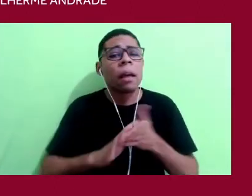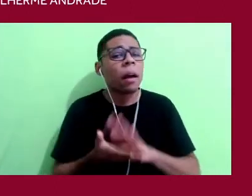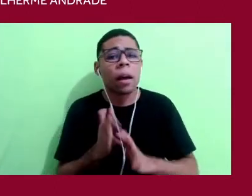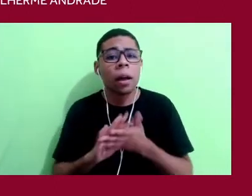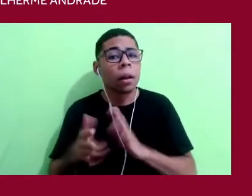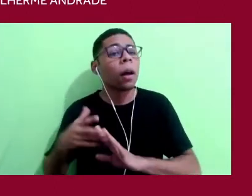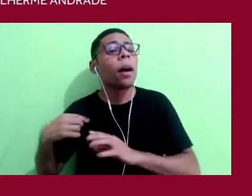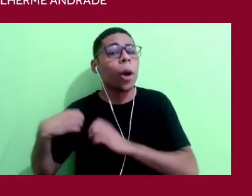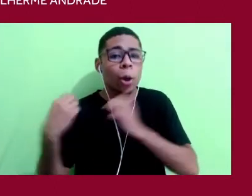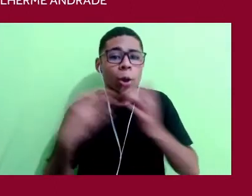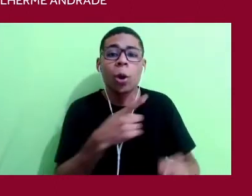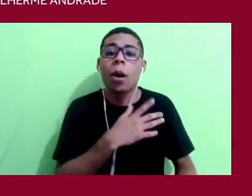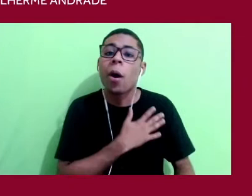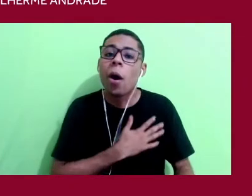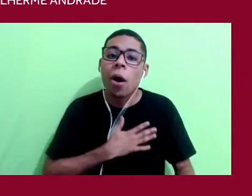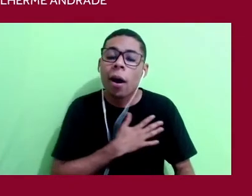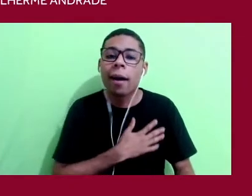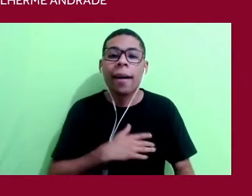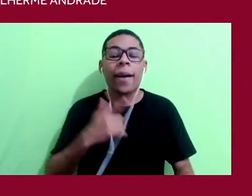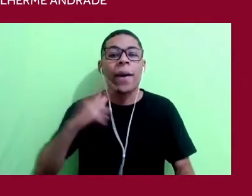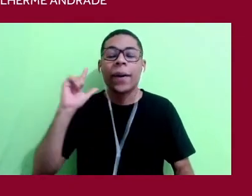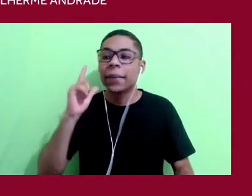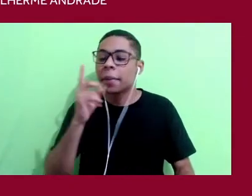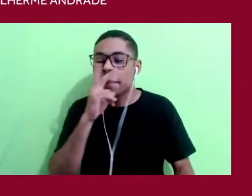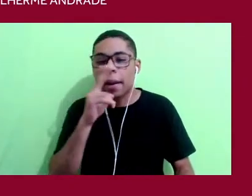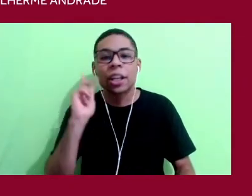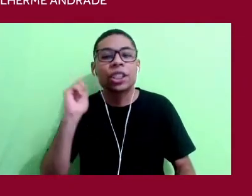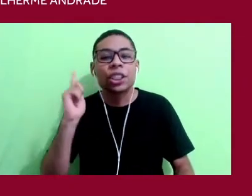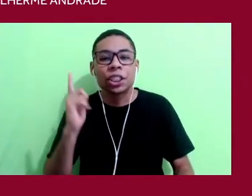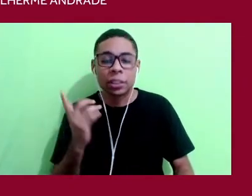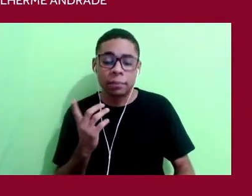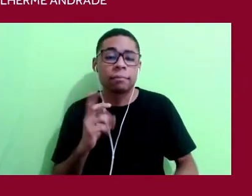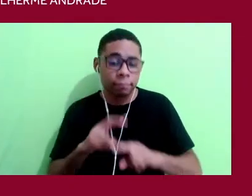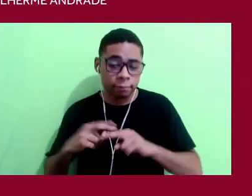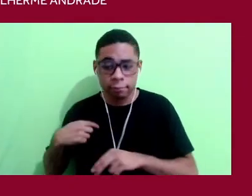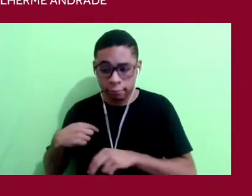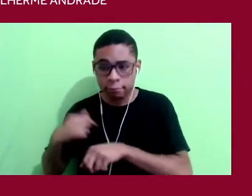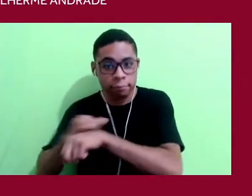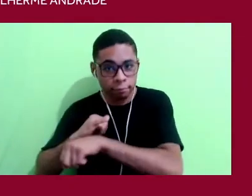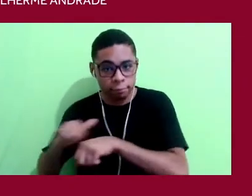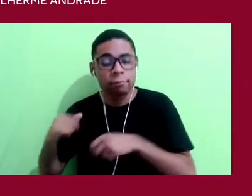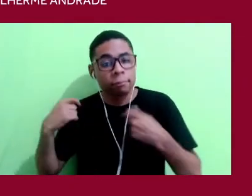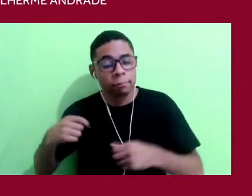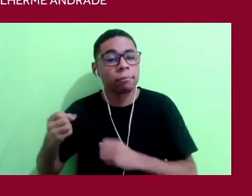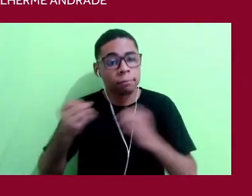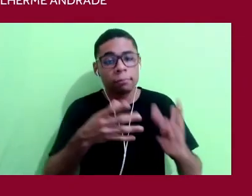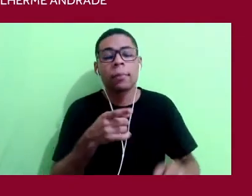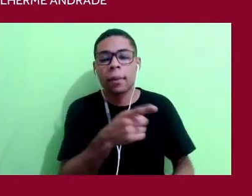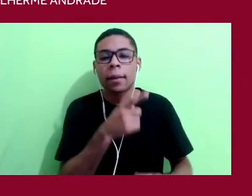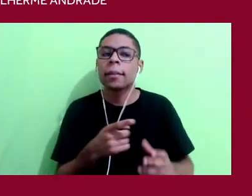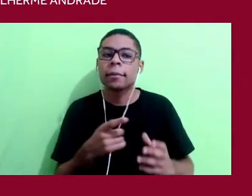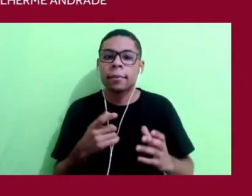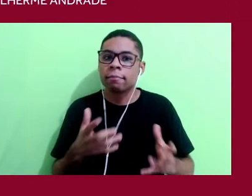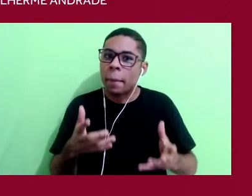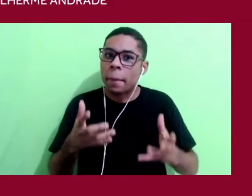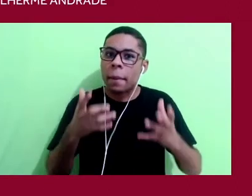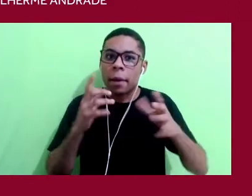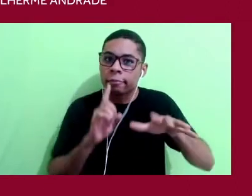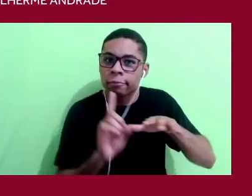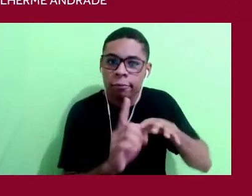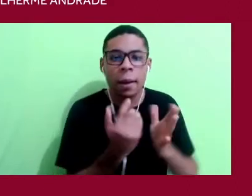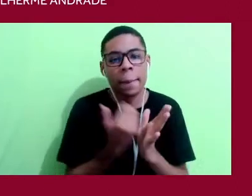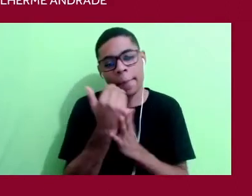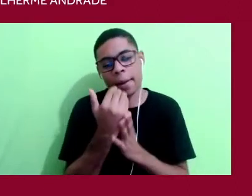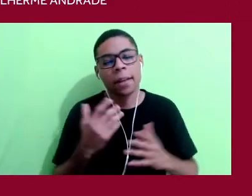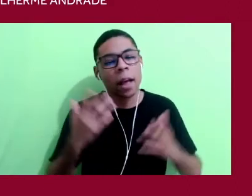gente presta mais atenção nessas questões, trabalha isso de forma estratégica, o engajamento e a interação ela vem de forma